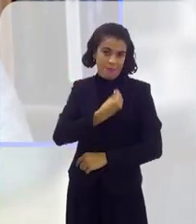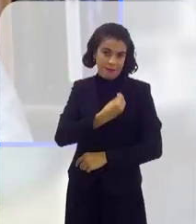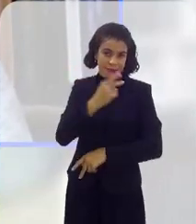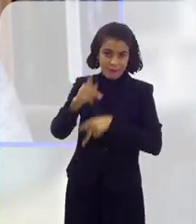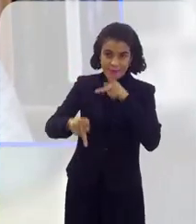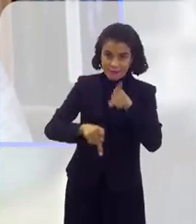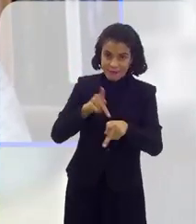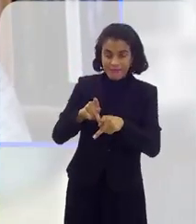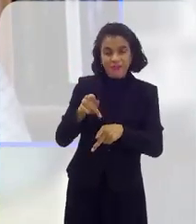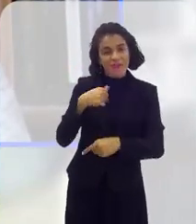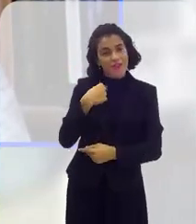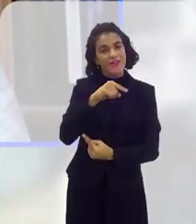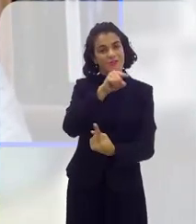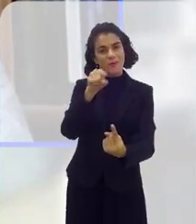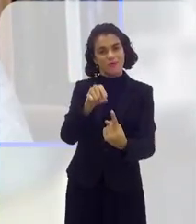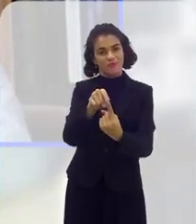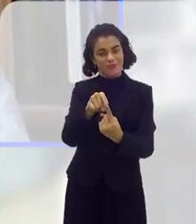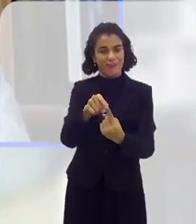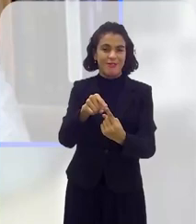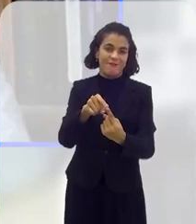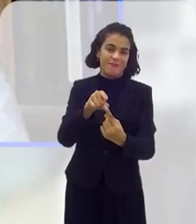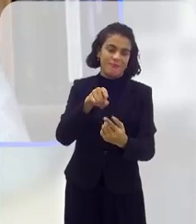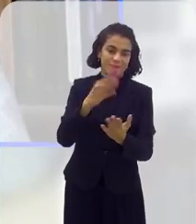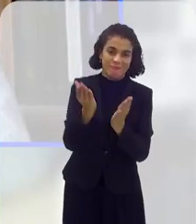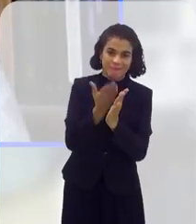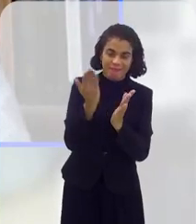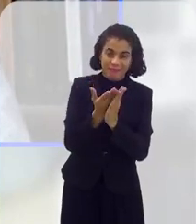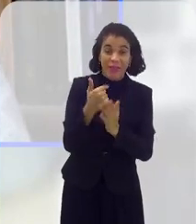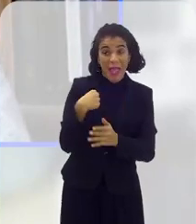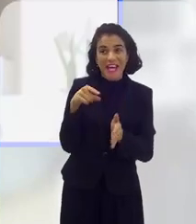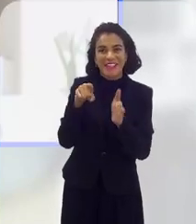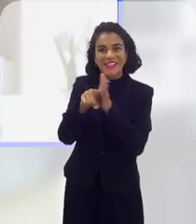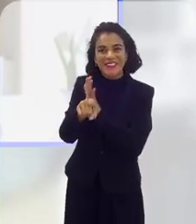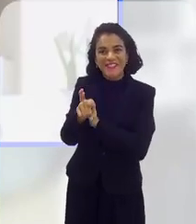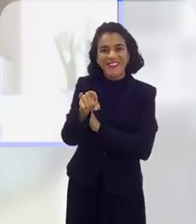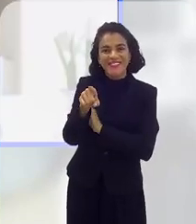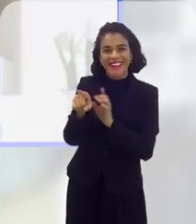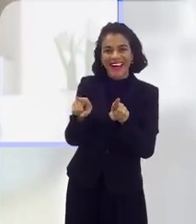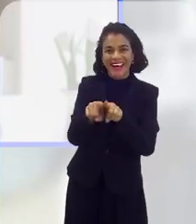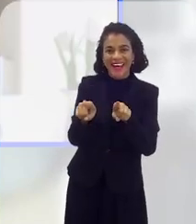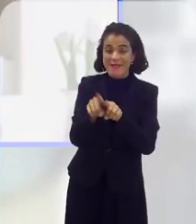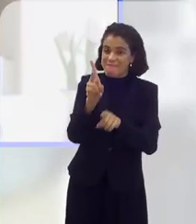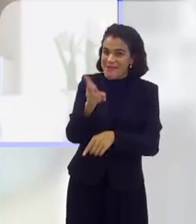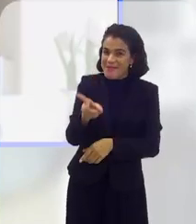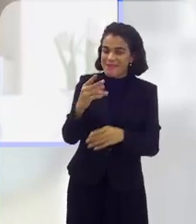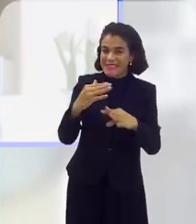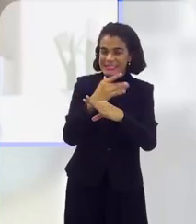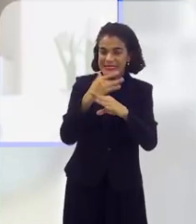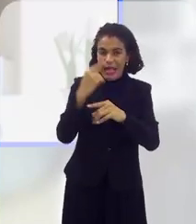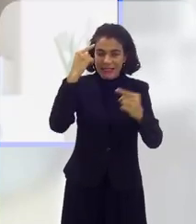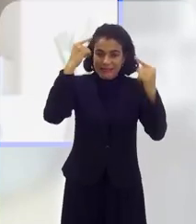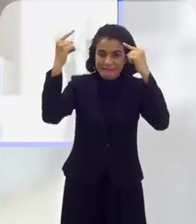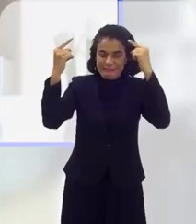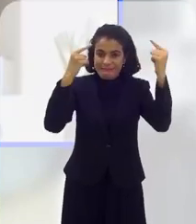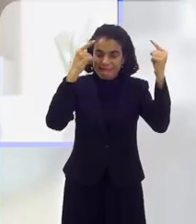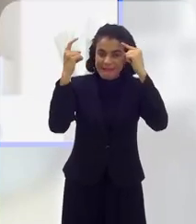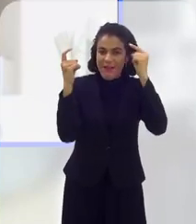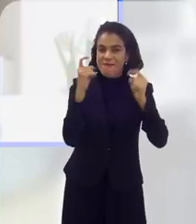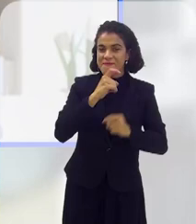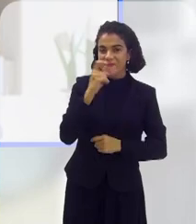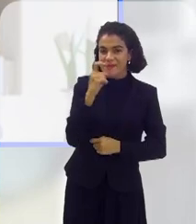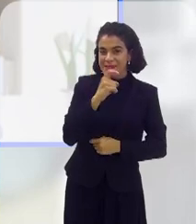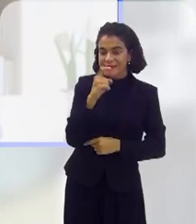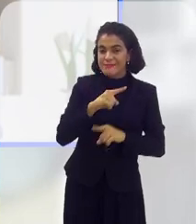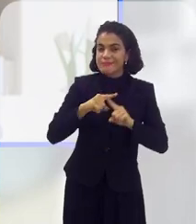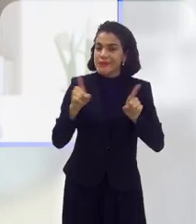dessa população? Então, foi isso que eu quis resgatar também. É isso que eu ia te perguntar. Apesar de ser uma cidade fictícia, como você